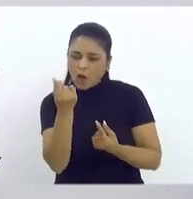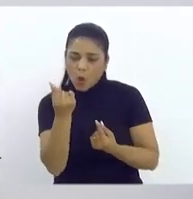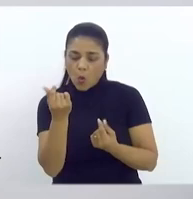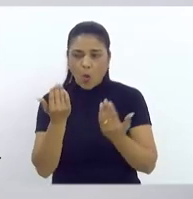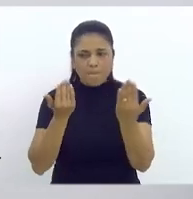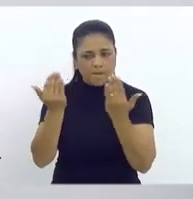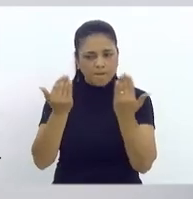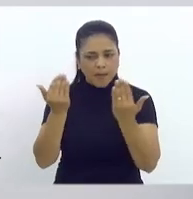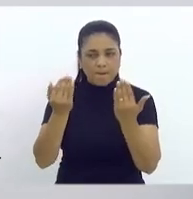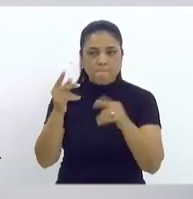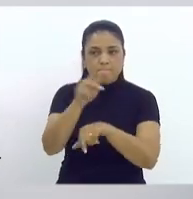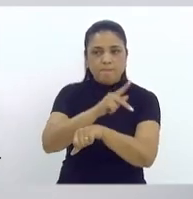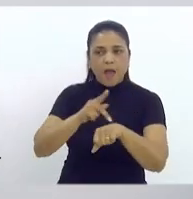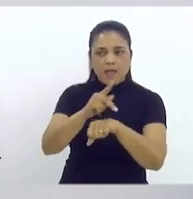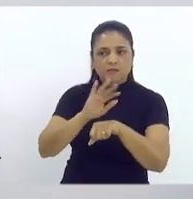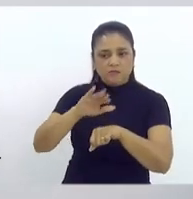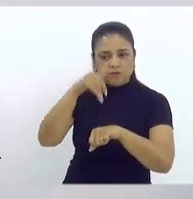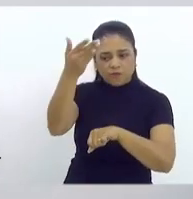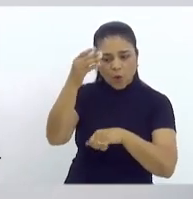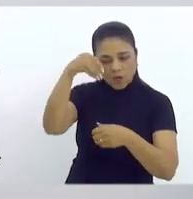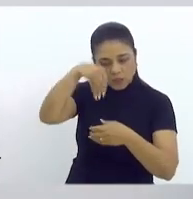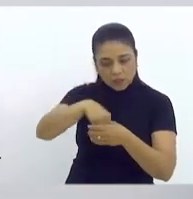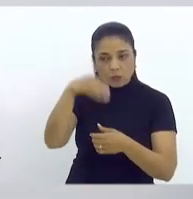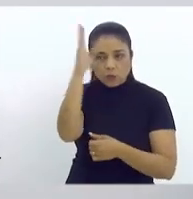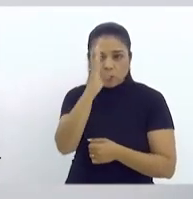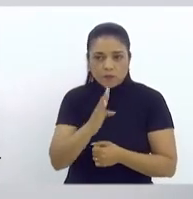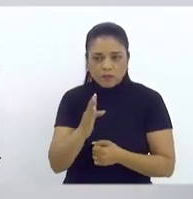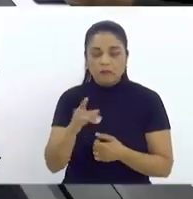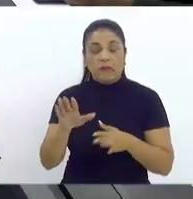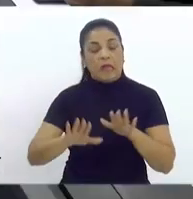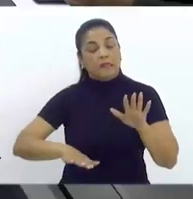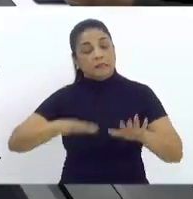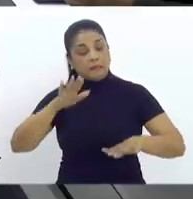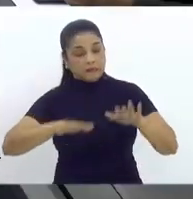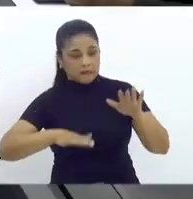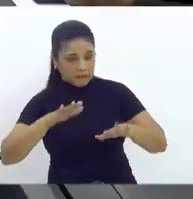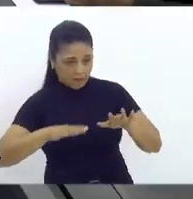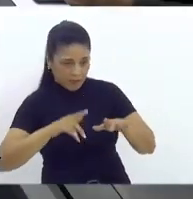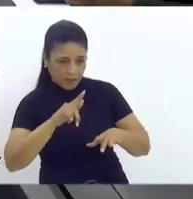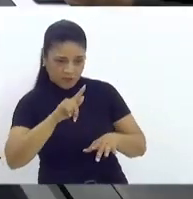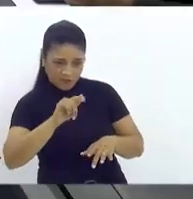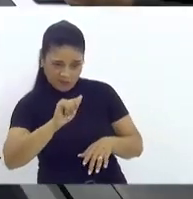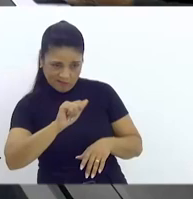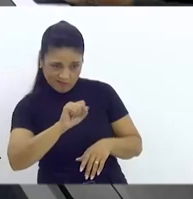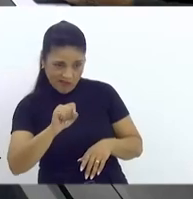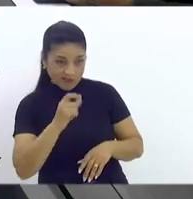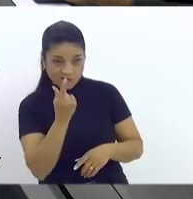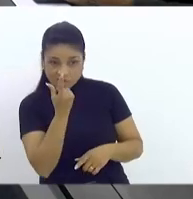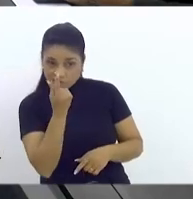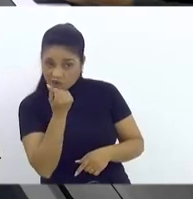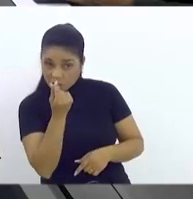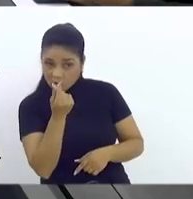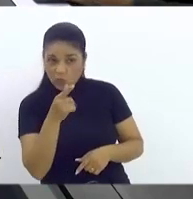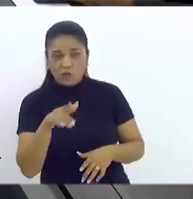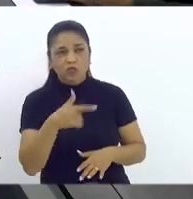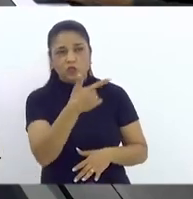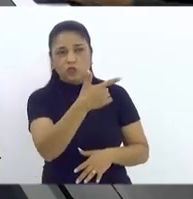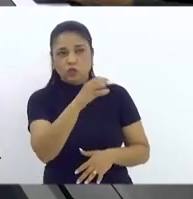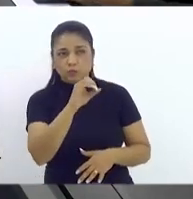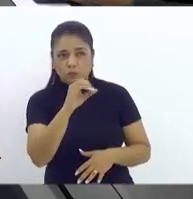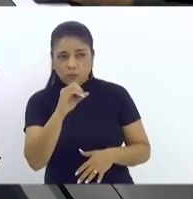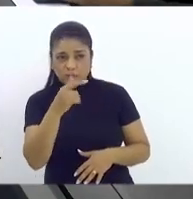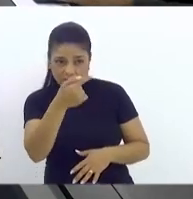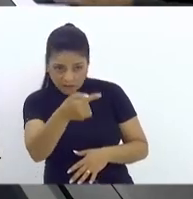países? O preço do gás ele varia, né? O caso do... Nós, até 2007, como